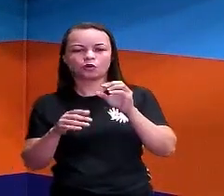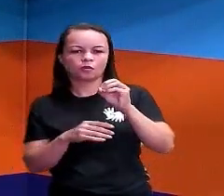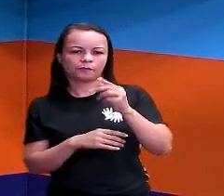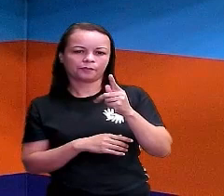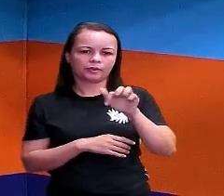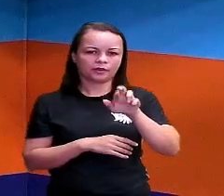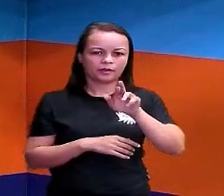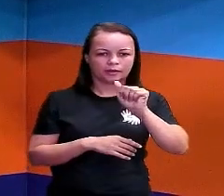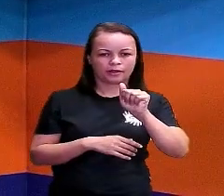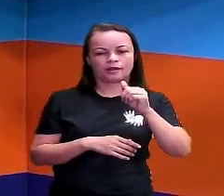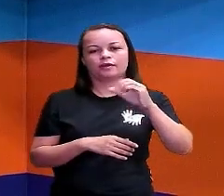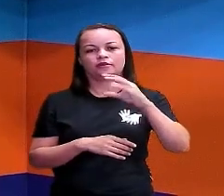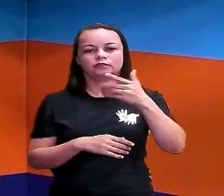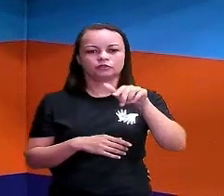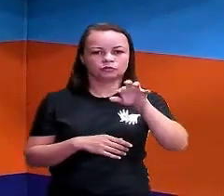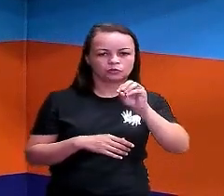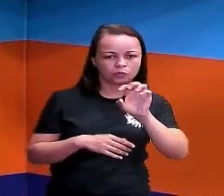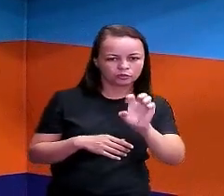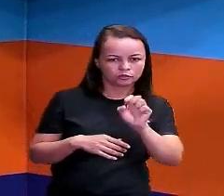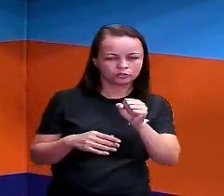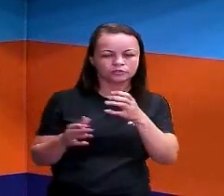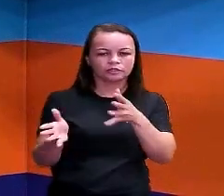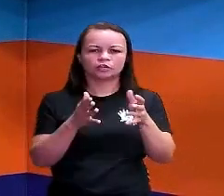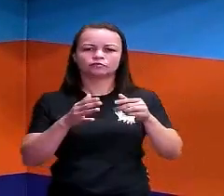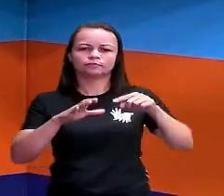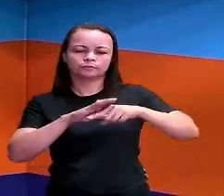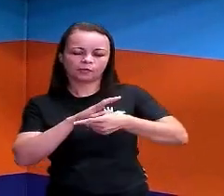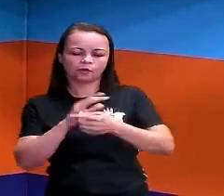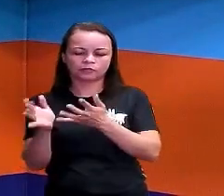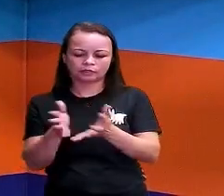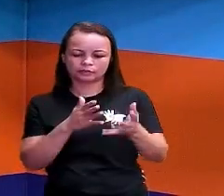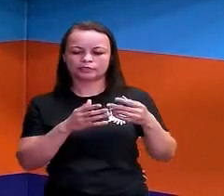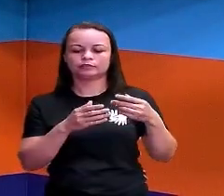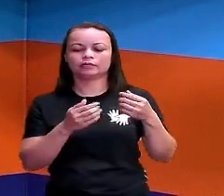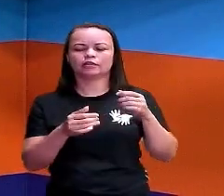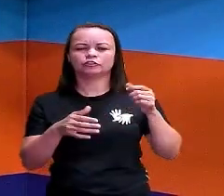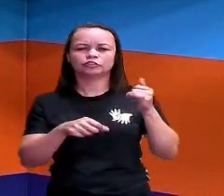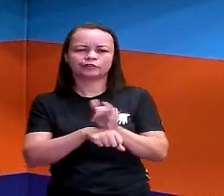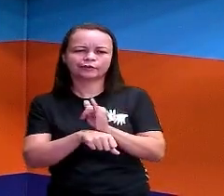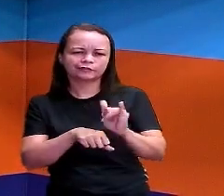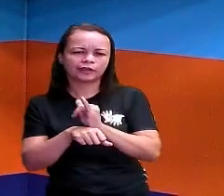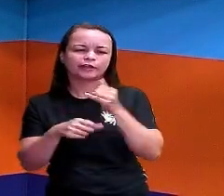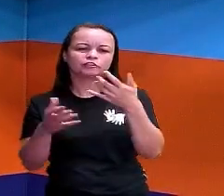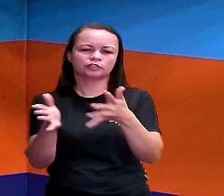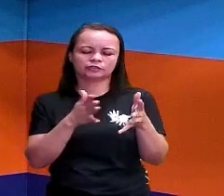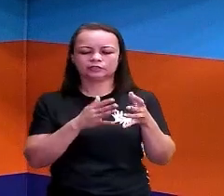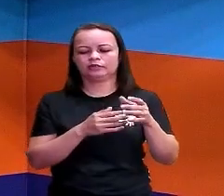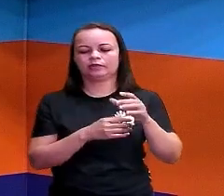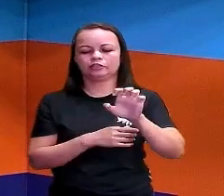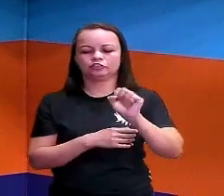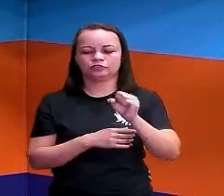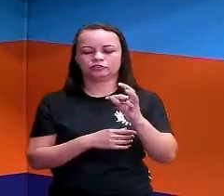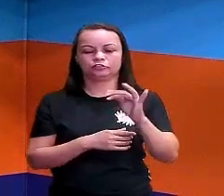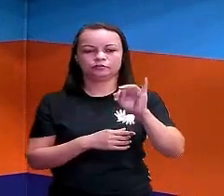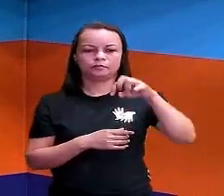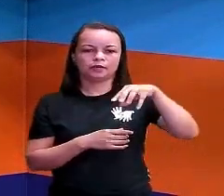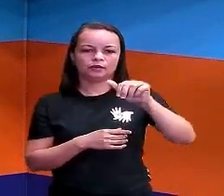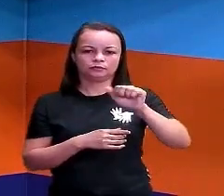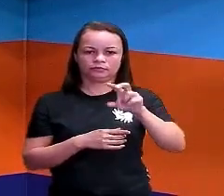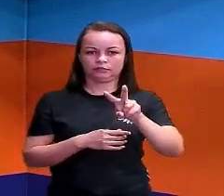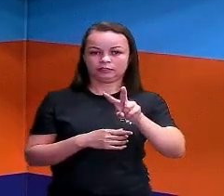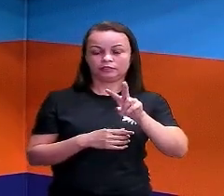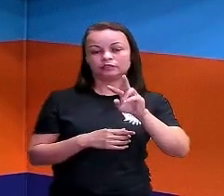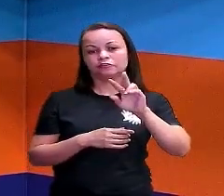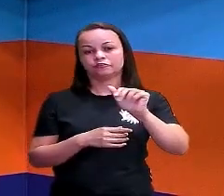fundamentais. Utilização das diferentes estratégias de resolução: estimativa, decomposição, composição